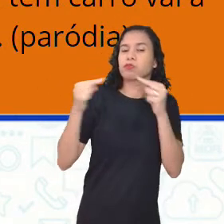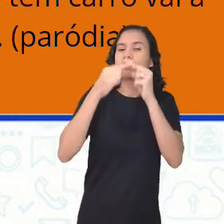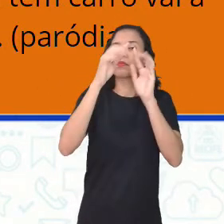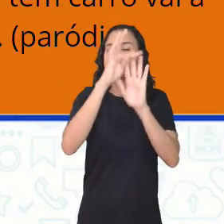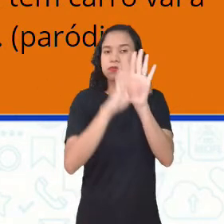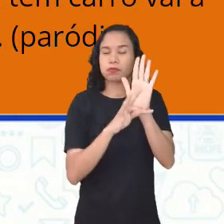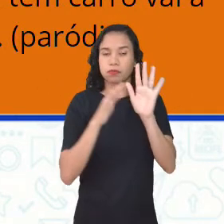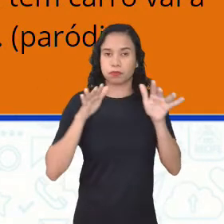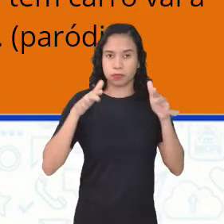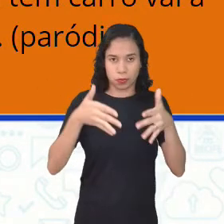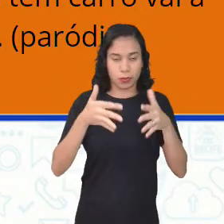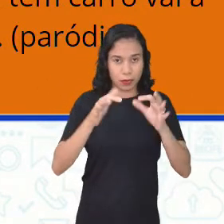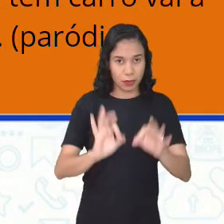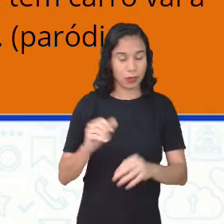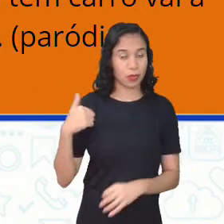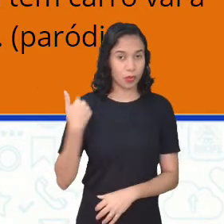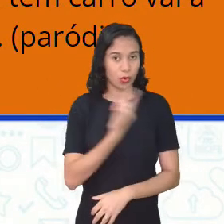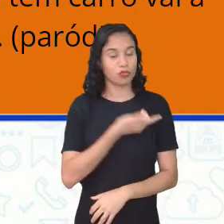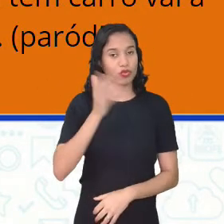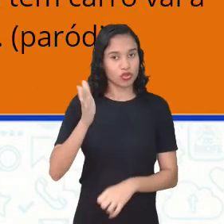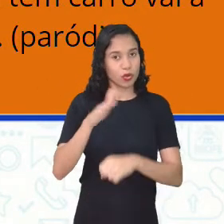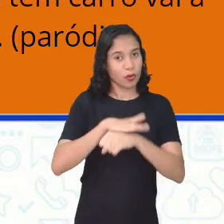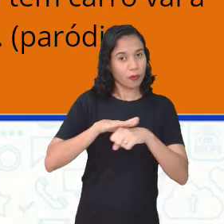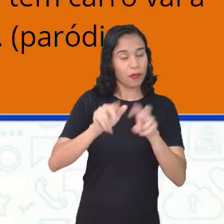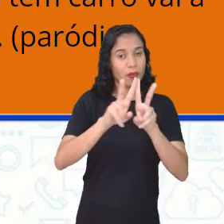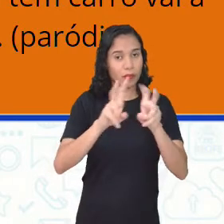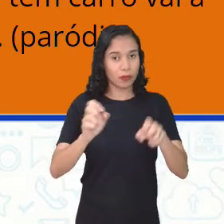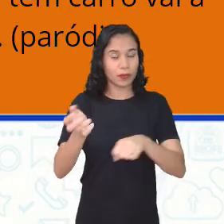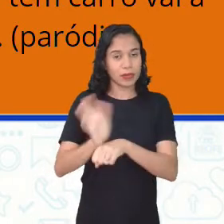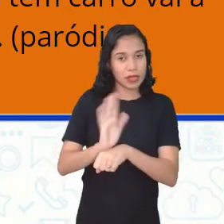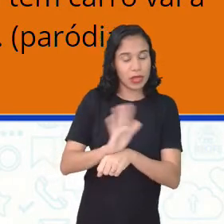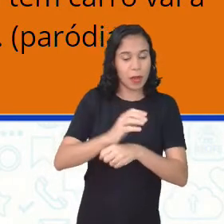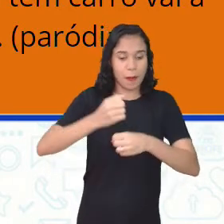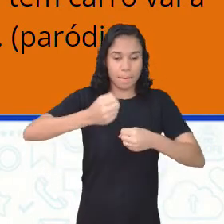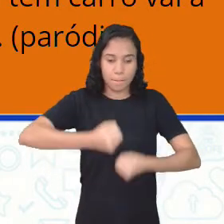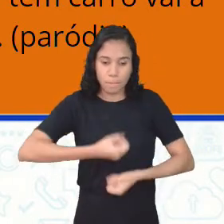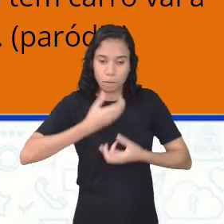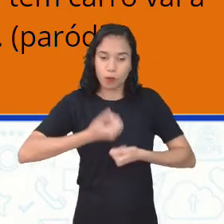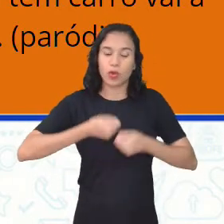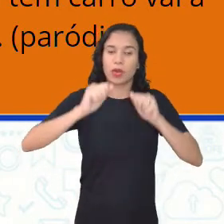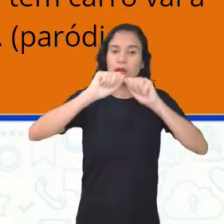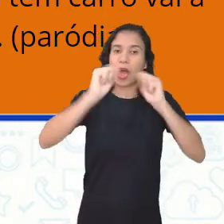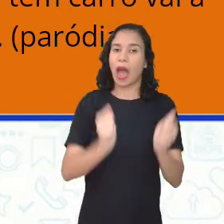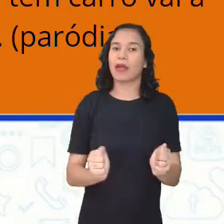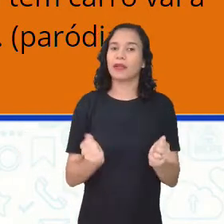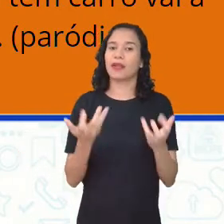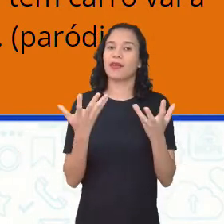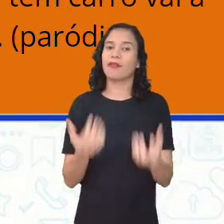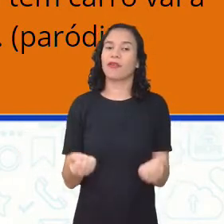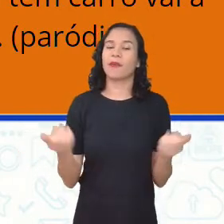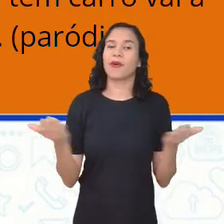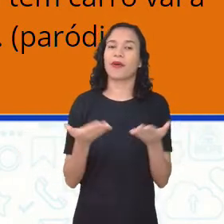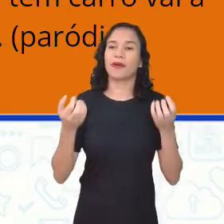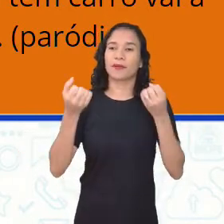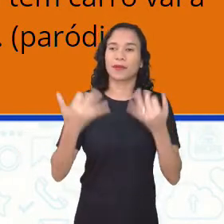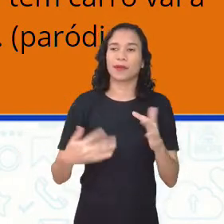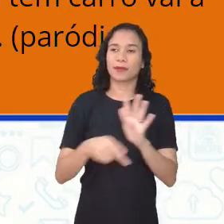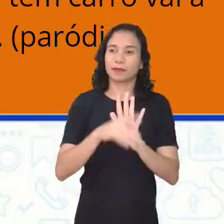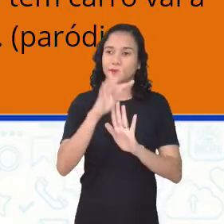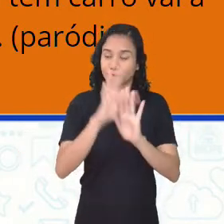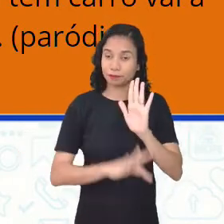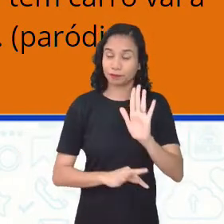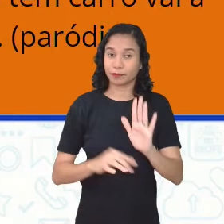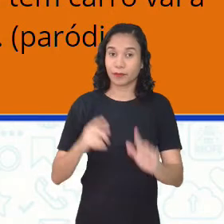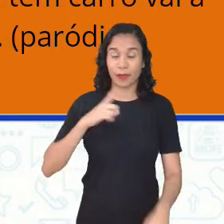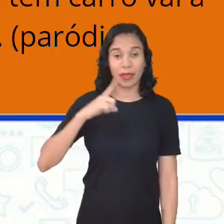texto especificamente. A gente já falou de cinema, a gente já falou de poesia, a gente já falou de arte. Vamos falar agora sobre o texto. Existe